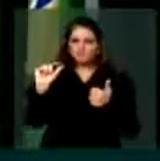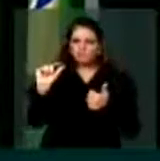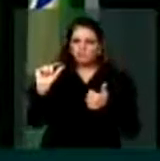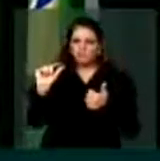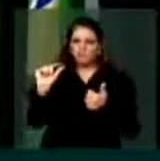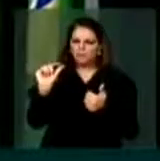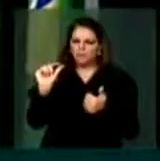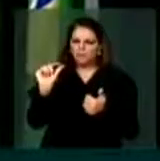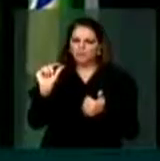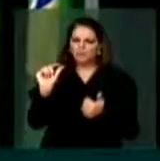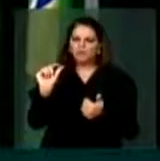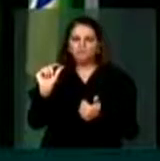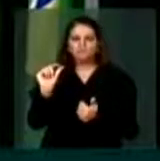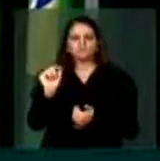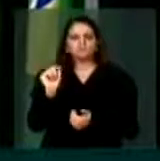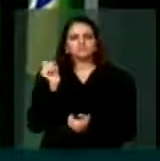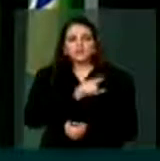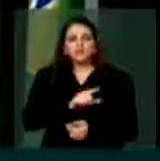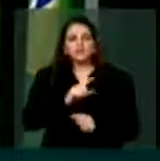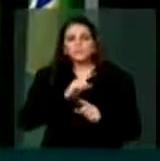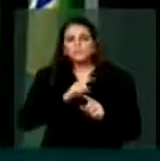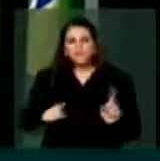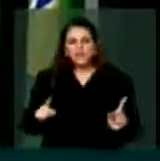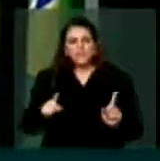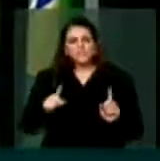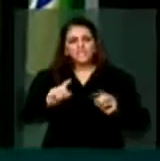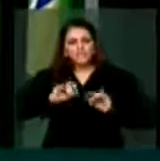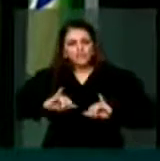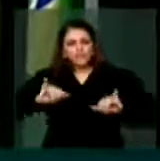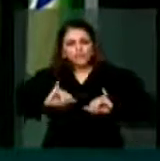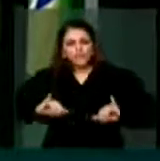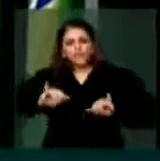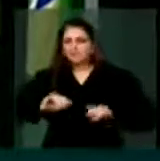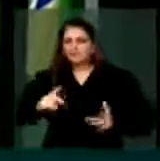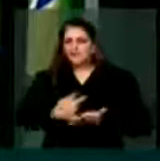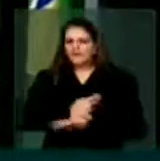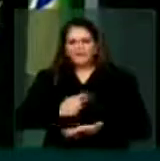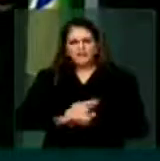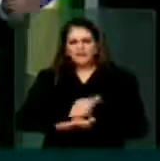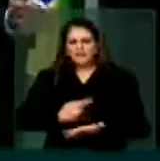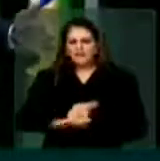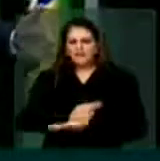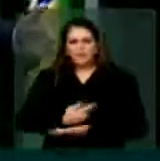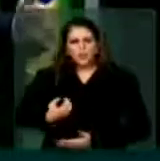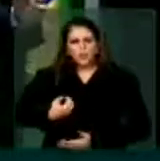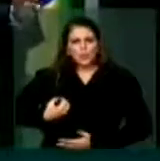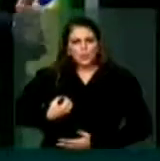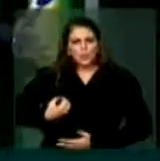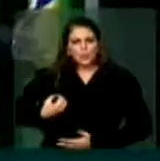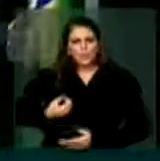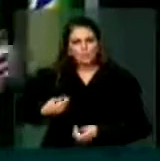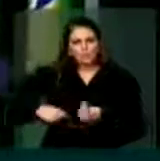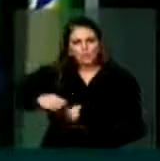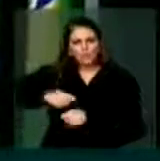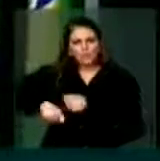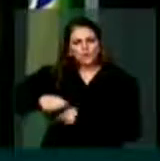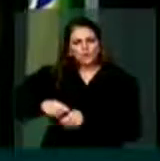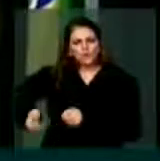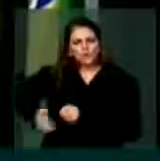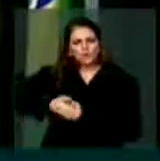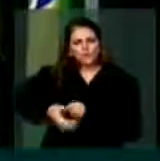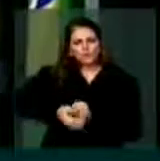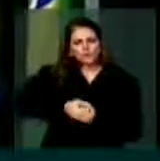escondeu informações, camuflou dados da economia, suprimiu o direito do acesso à informação